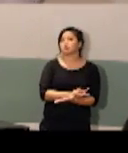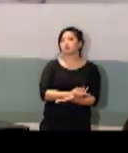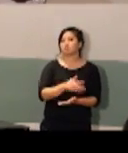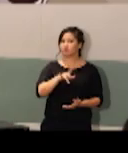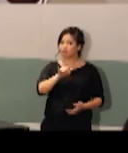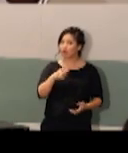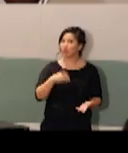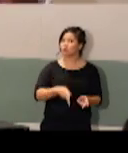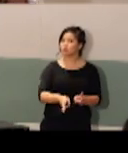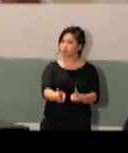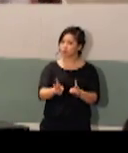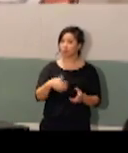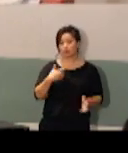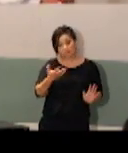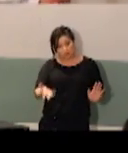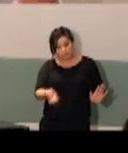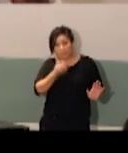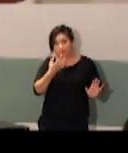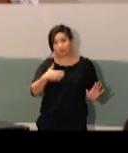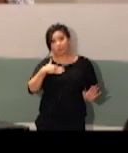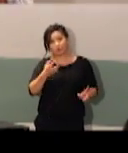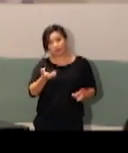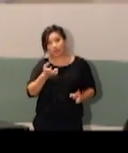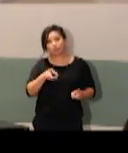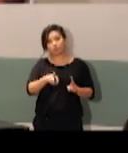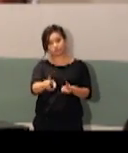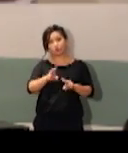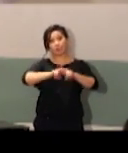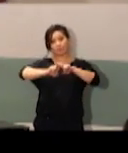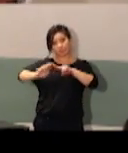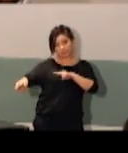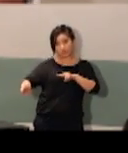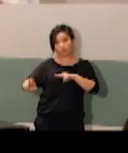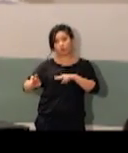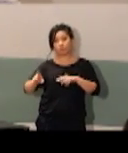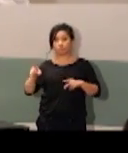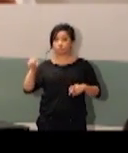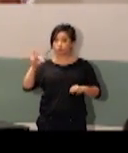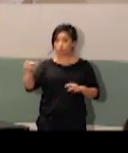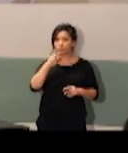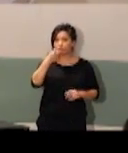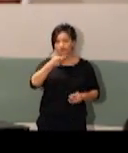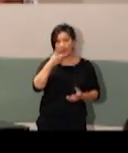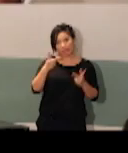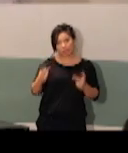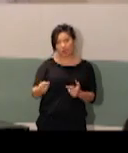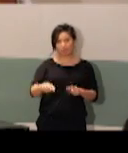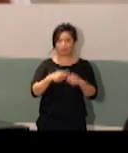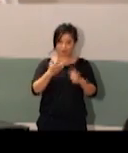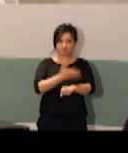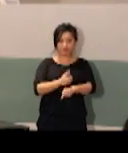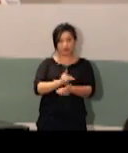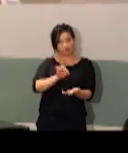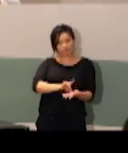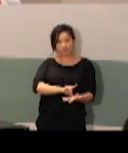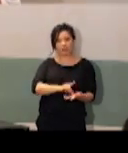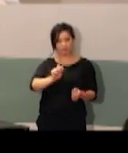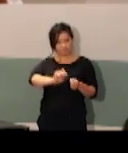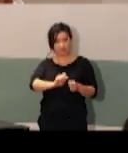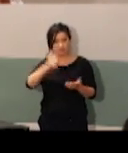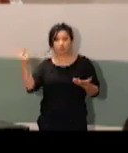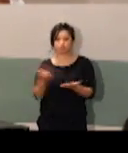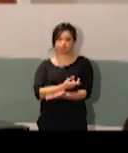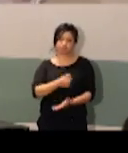a extensão do metrô. O discurso é igual. Na prática, eu fiz e vou fazer. Vamos continuar a ampliação do